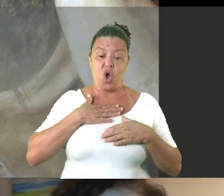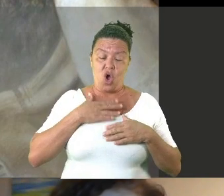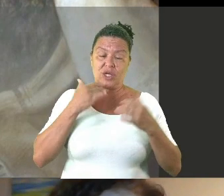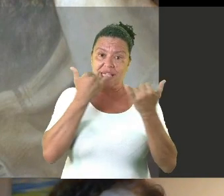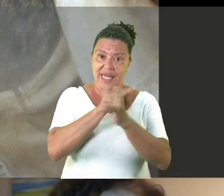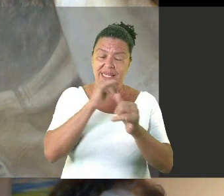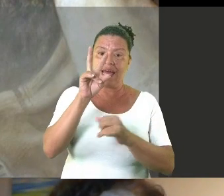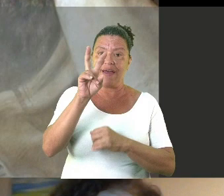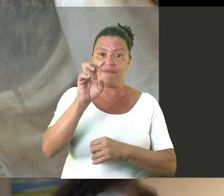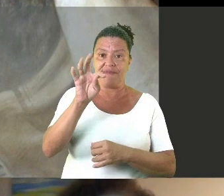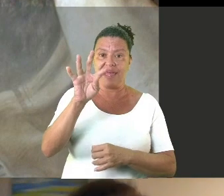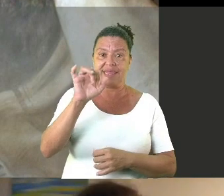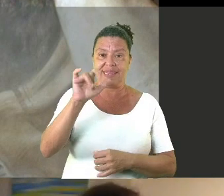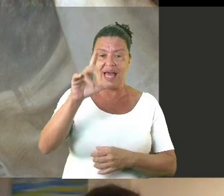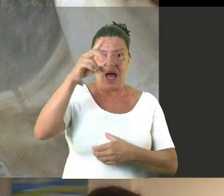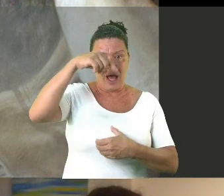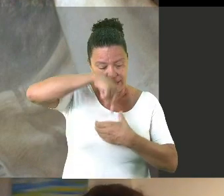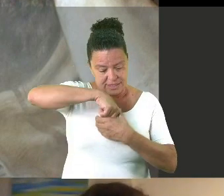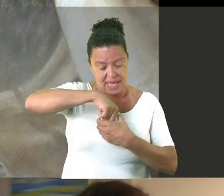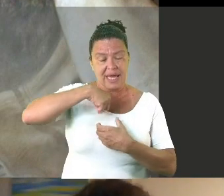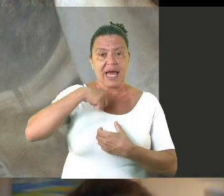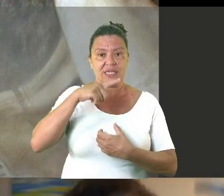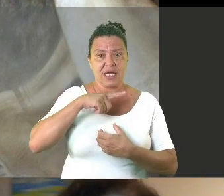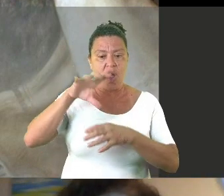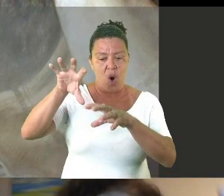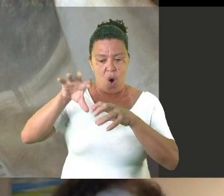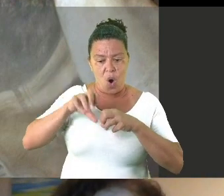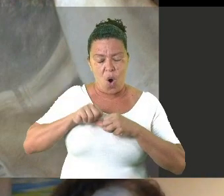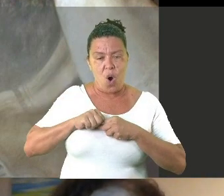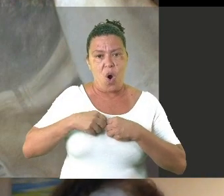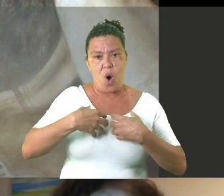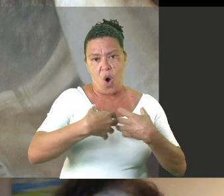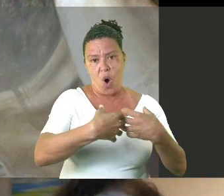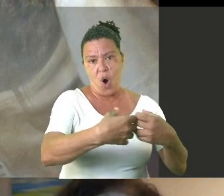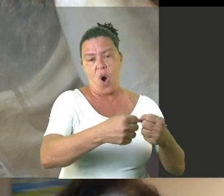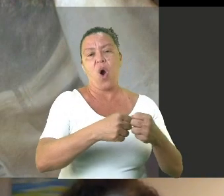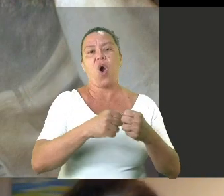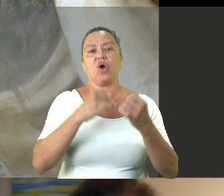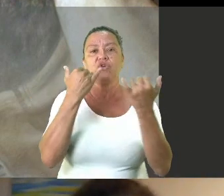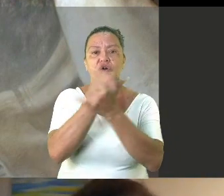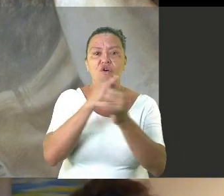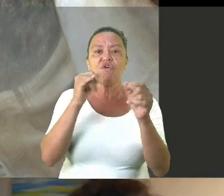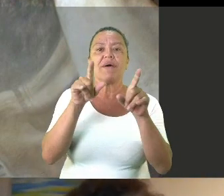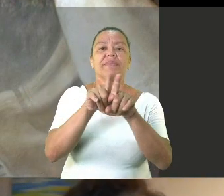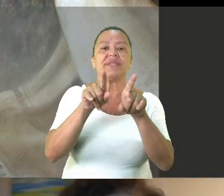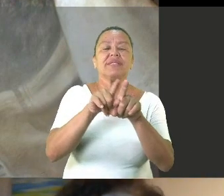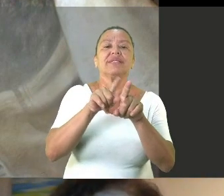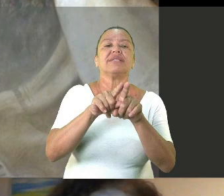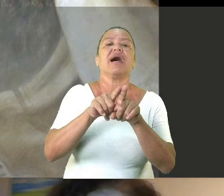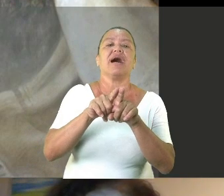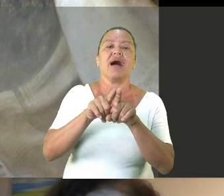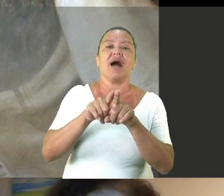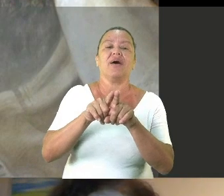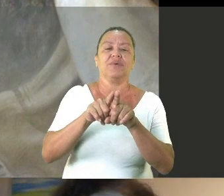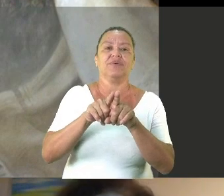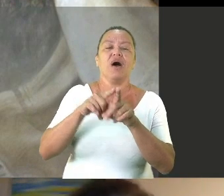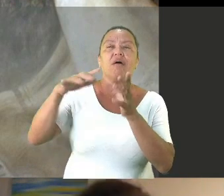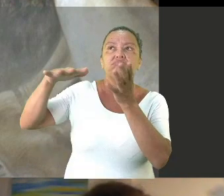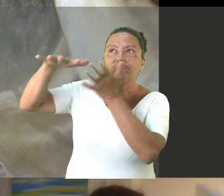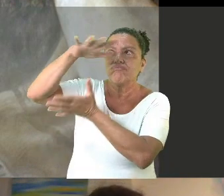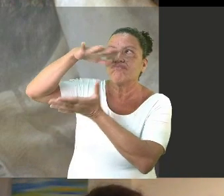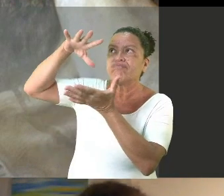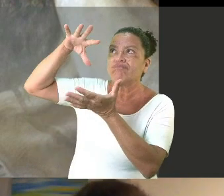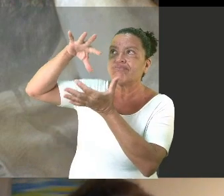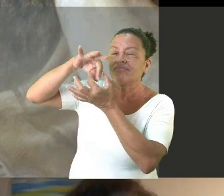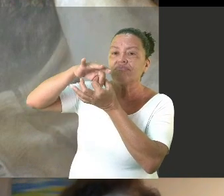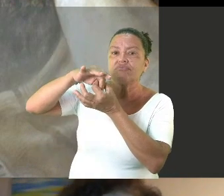vital interior, em que nós absorvemos através do fluido vital, do fluido cósmico universal, que entra